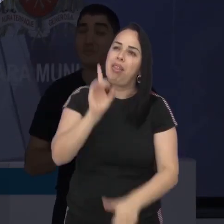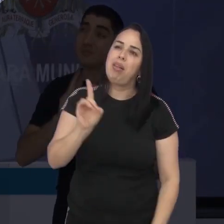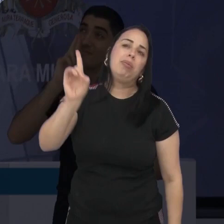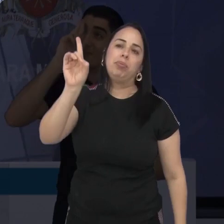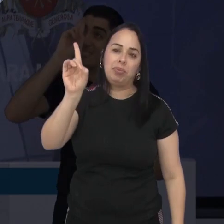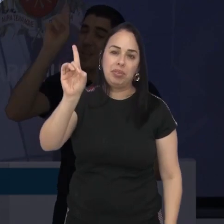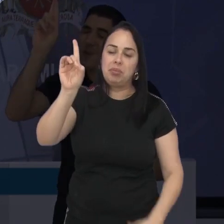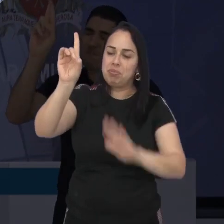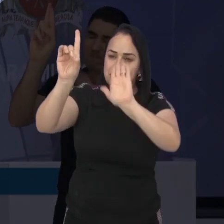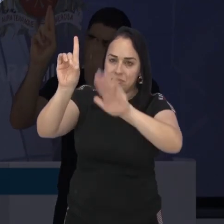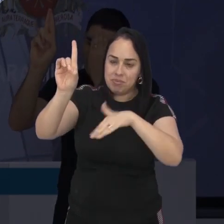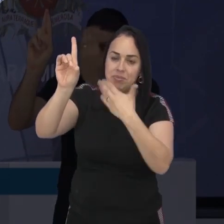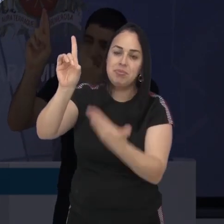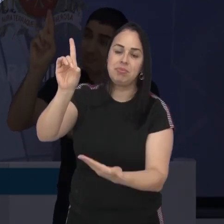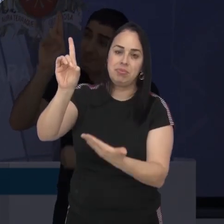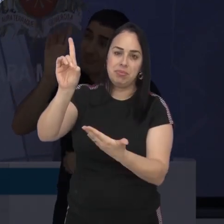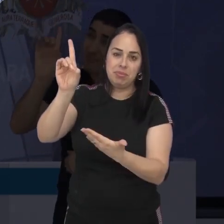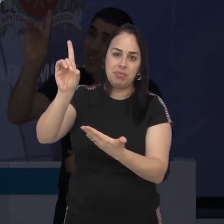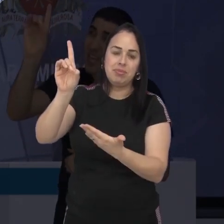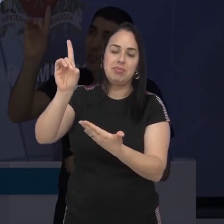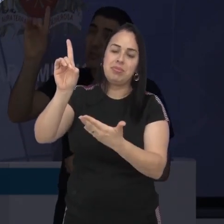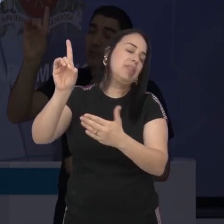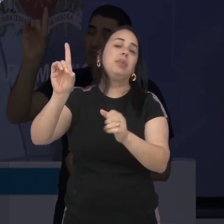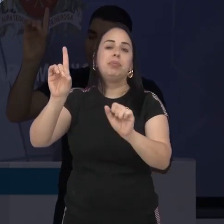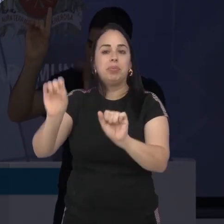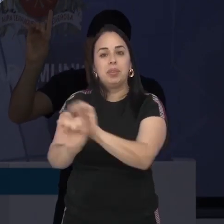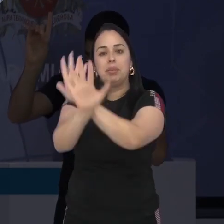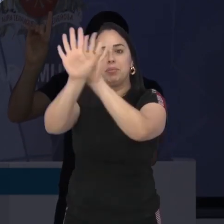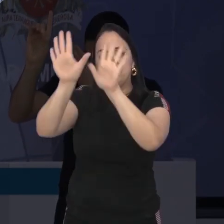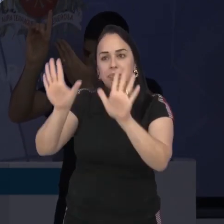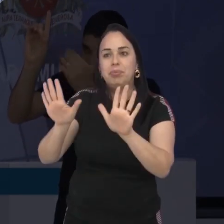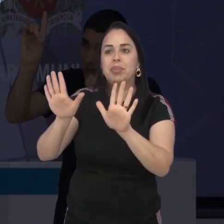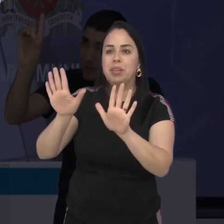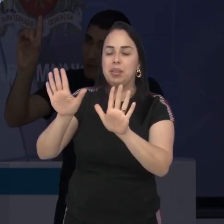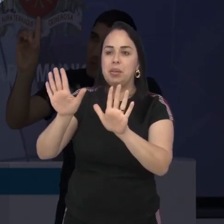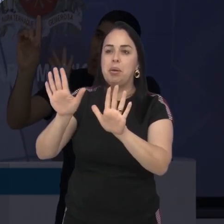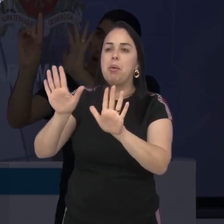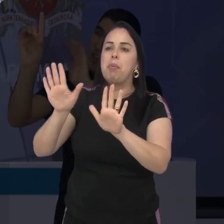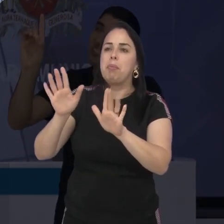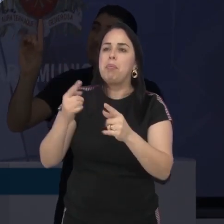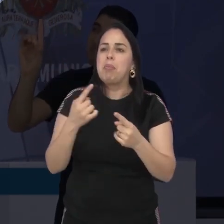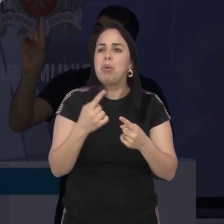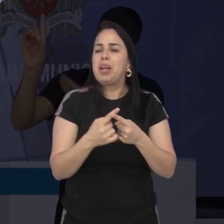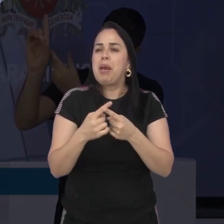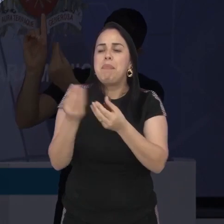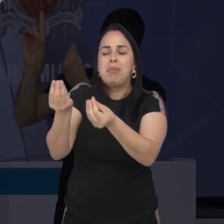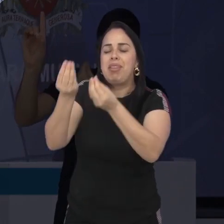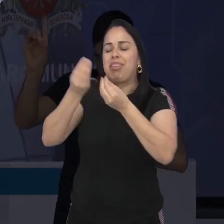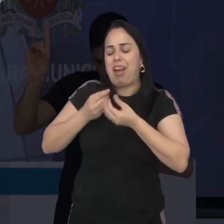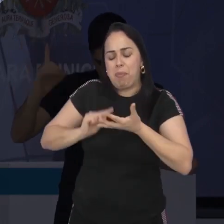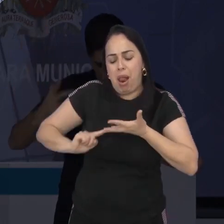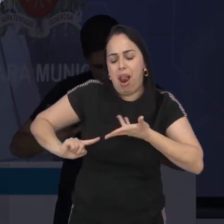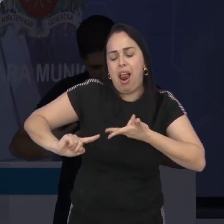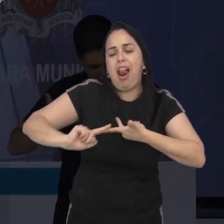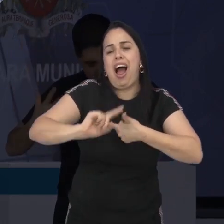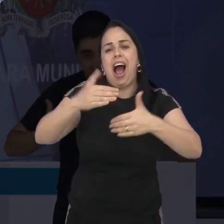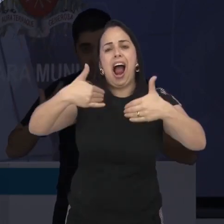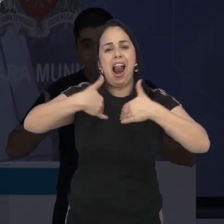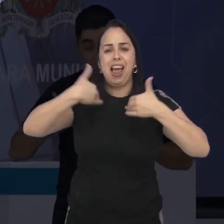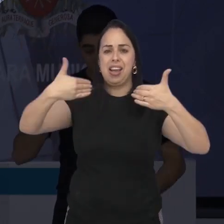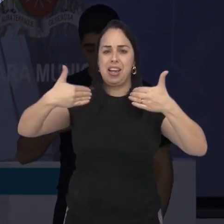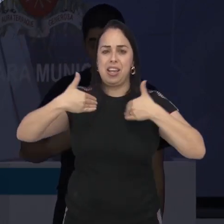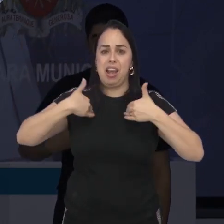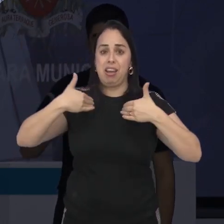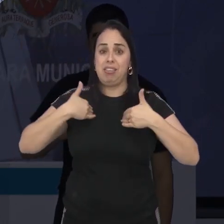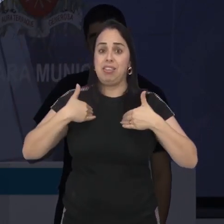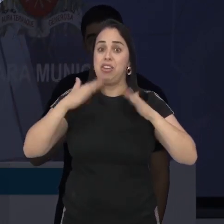A Deus toda a honra, toda a glória, por me cercar com tantas alegrias ao longo dos meus 54